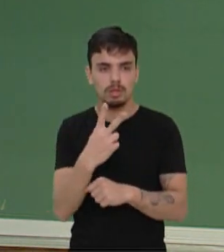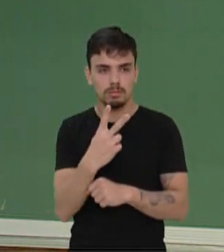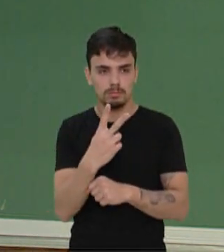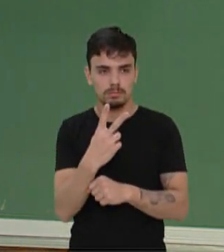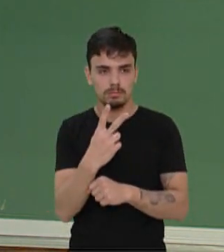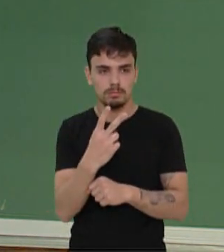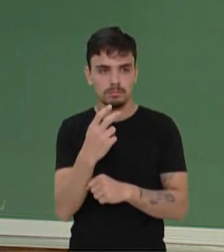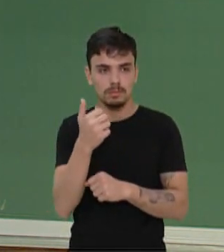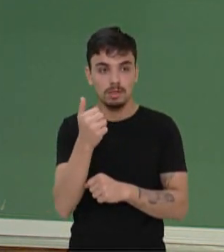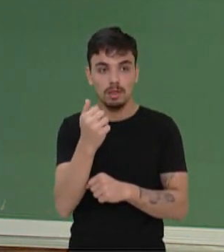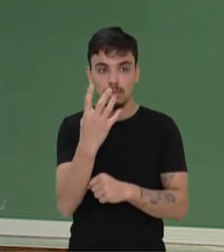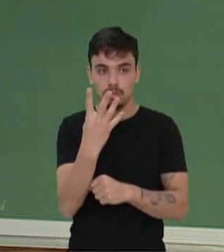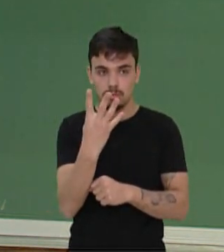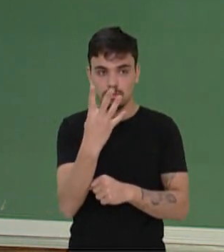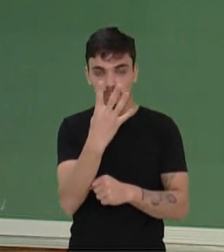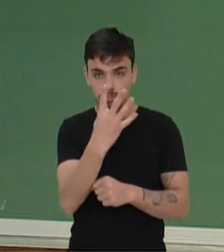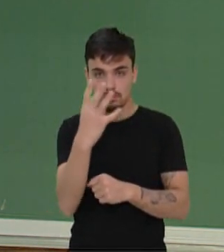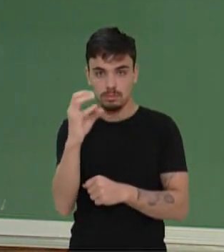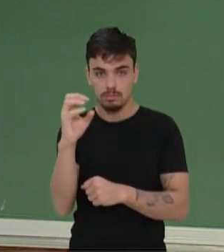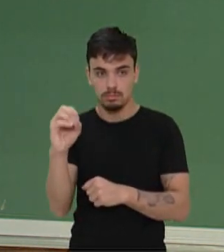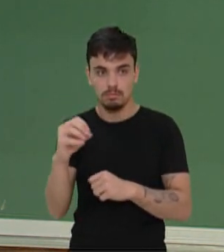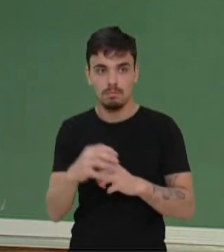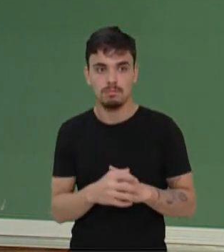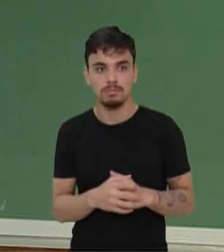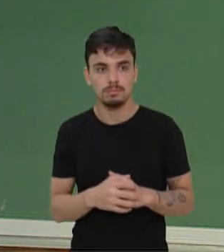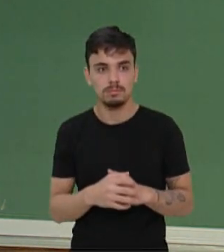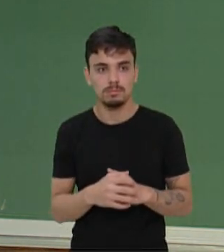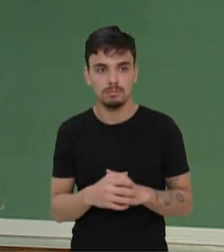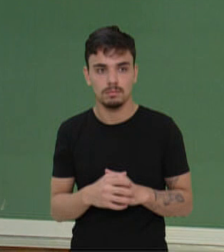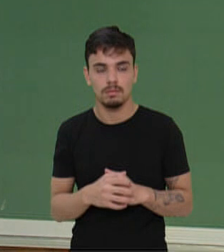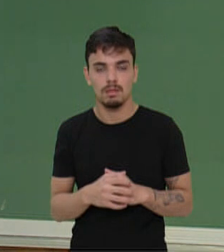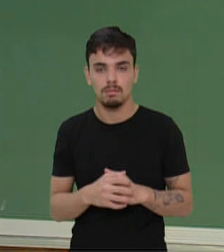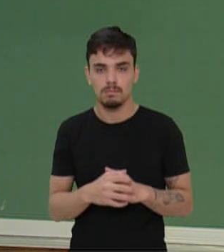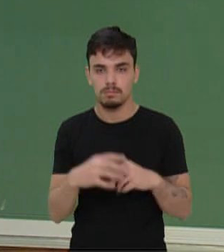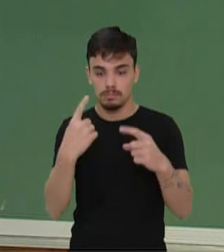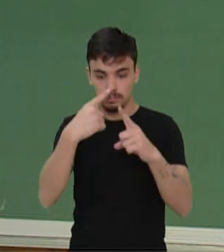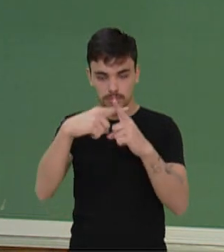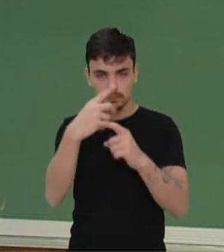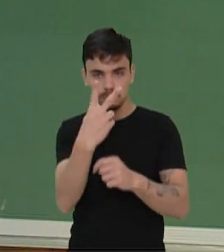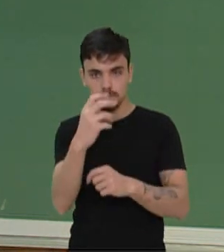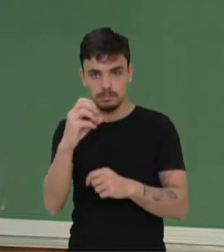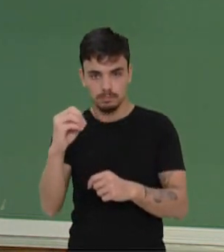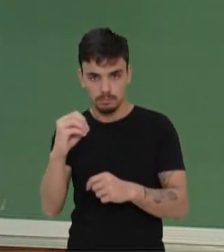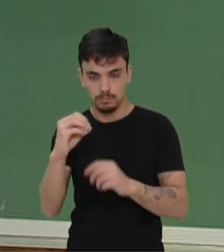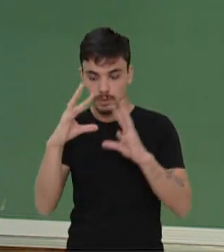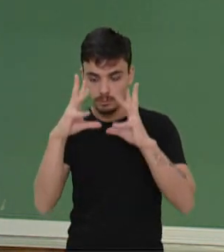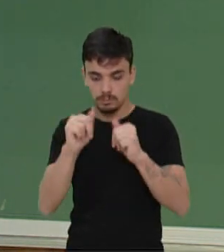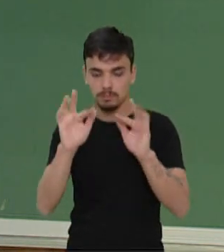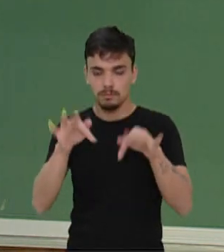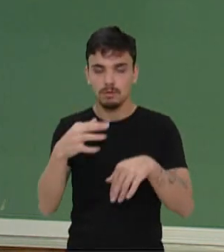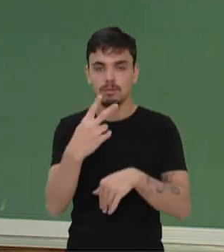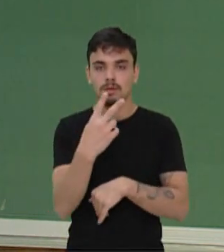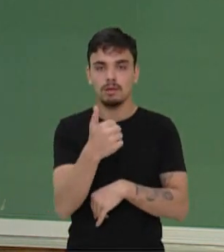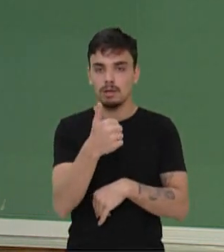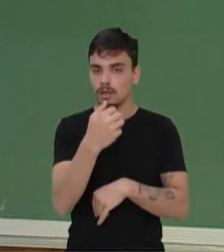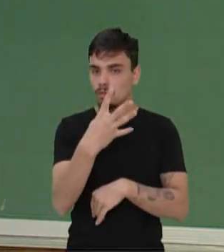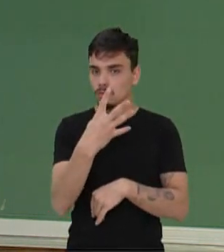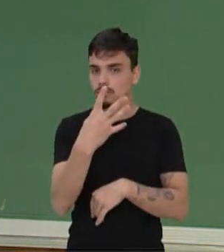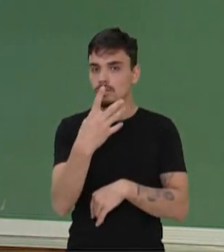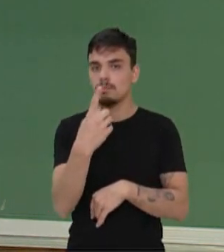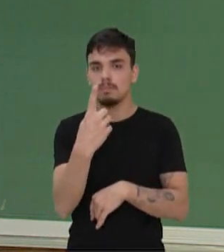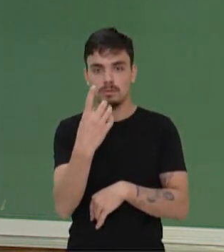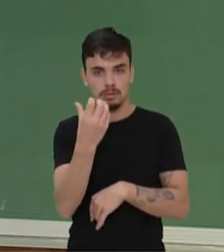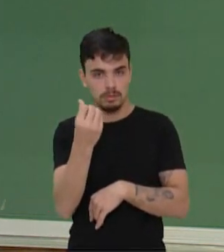Então, considerando o 14.600, a gente substitui na formulazinha do y do vértice, vai ficar